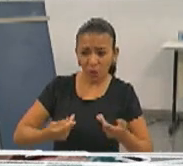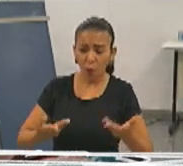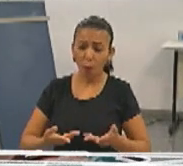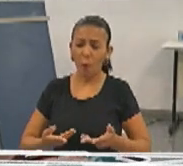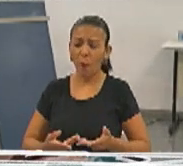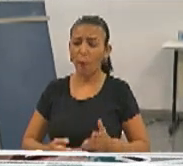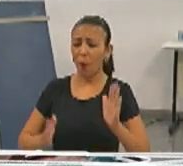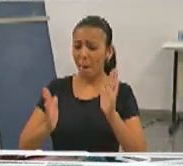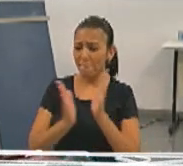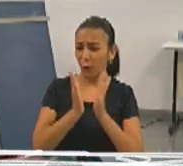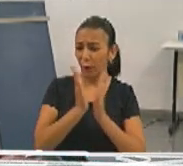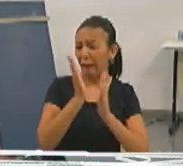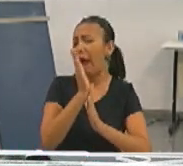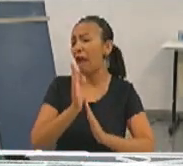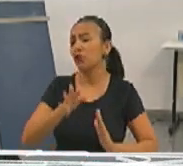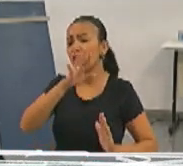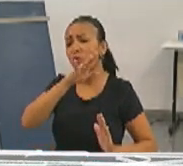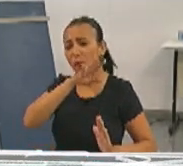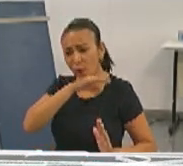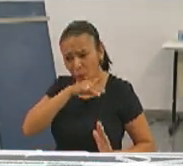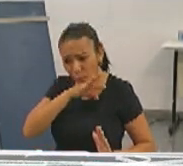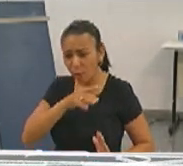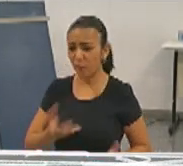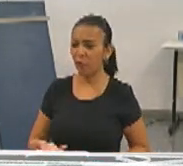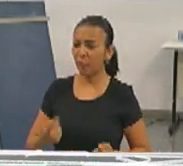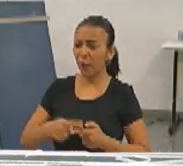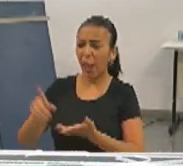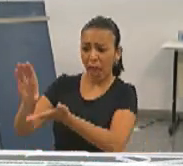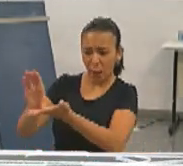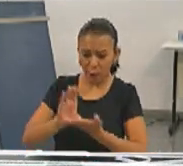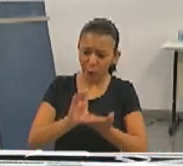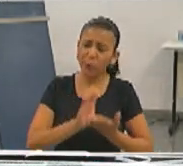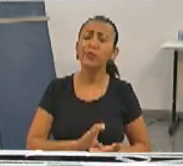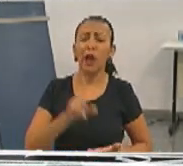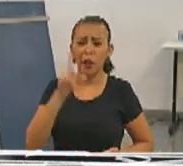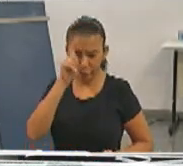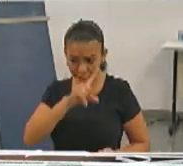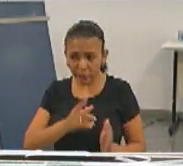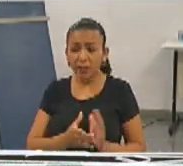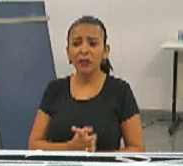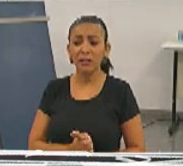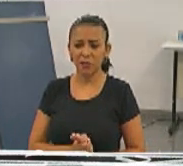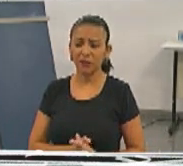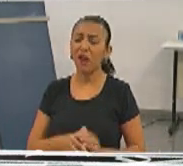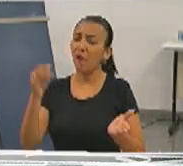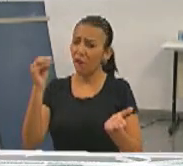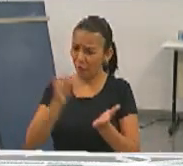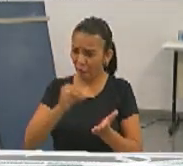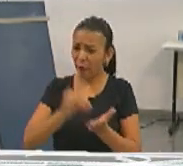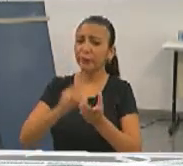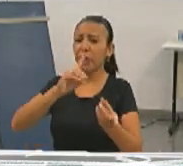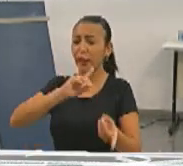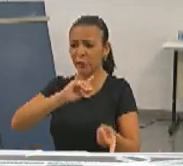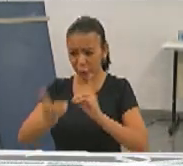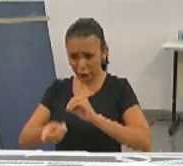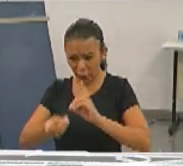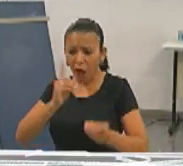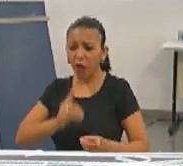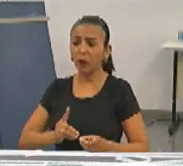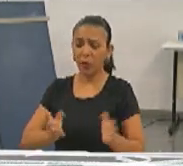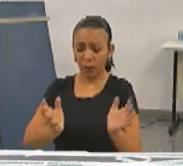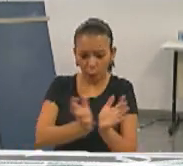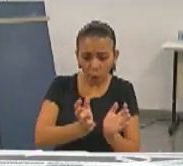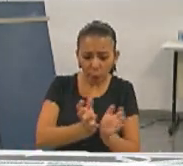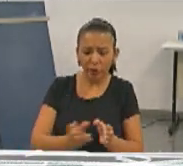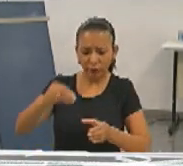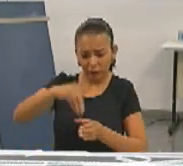burocrático, deficiente na captação e distribuição de recursos, com falta de diálogo entre a comunidade interna e externa,